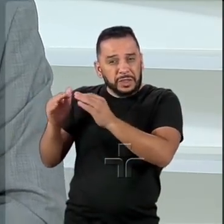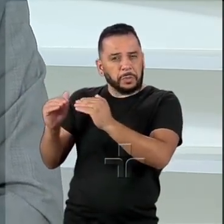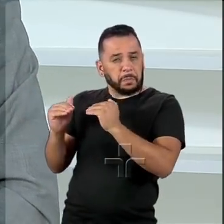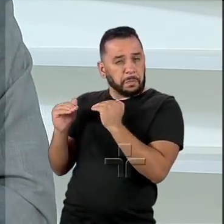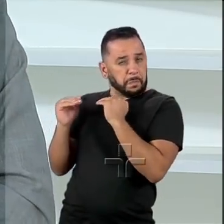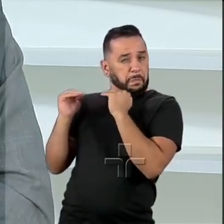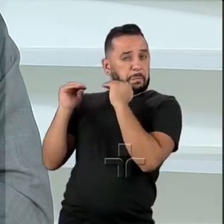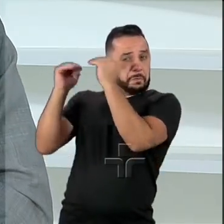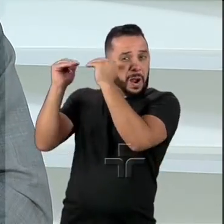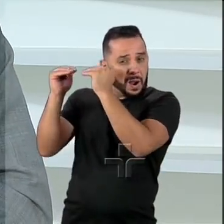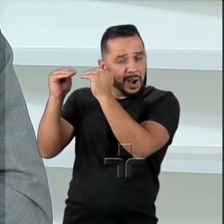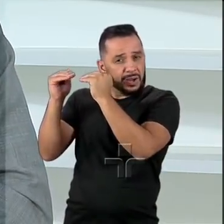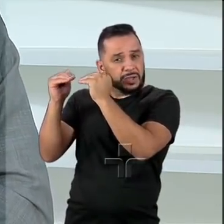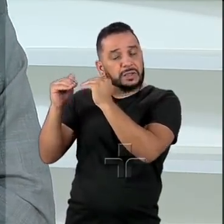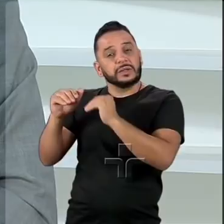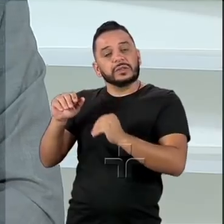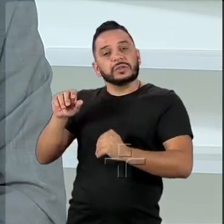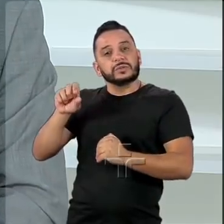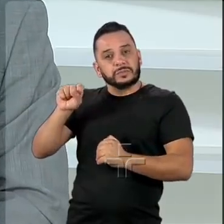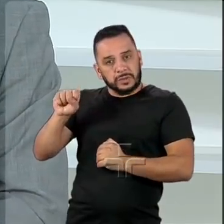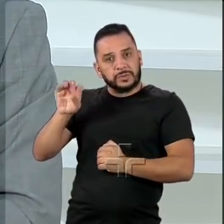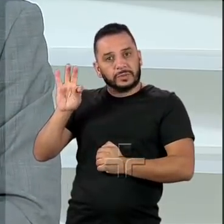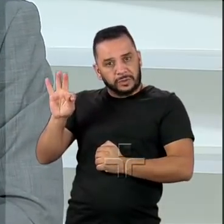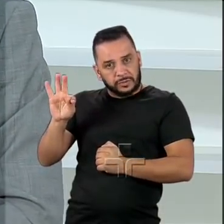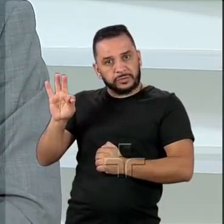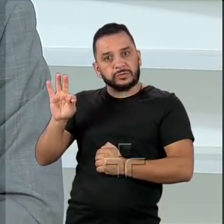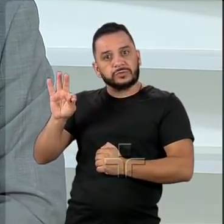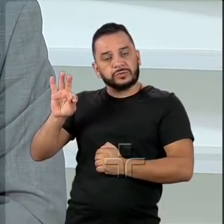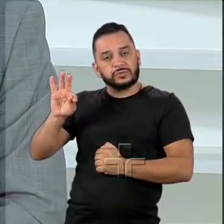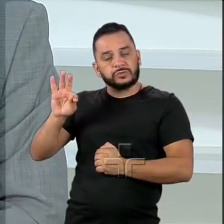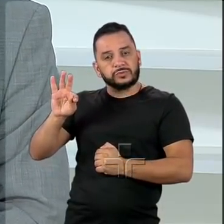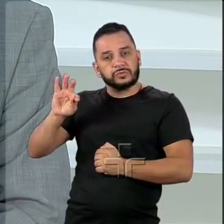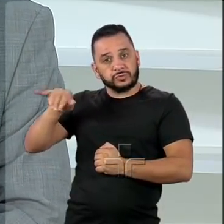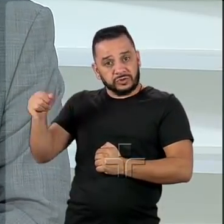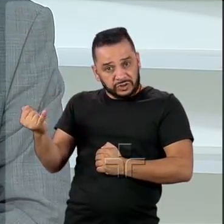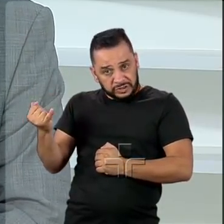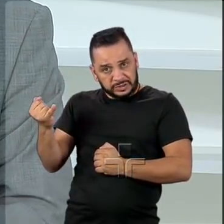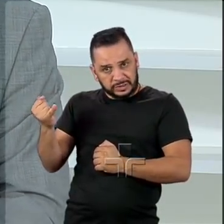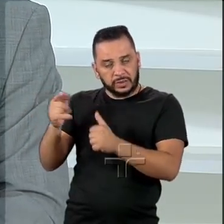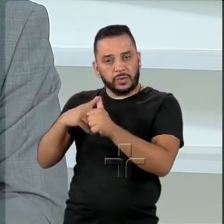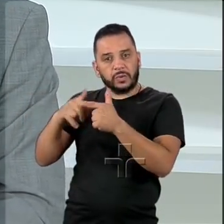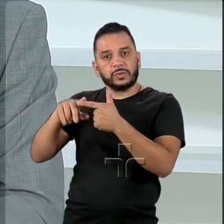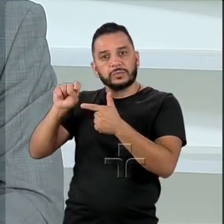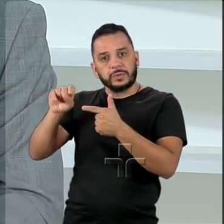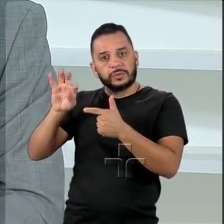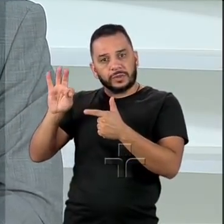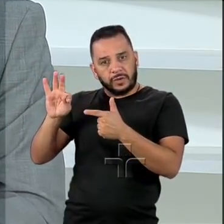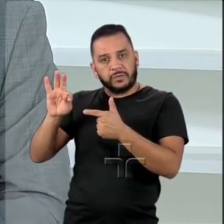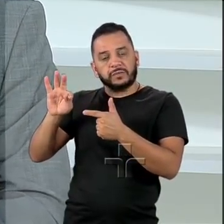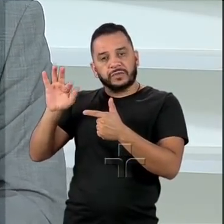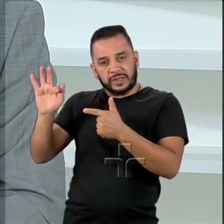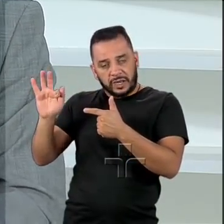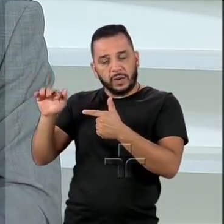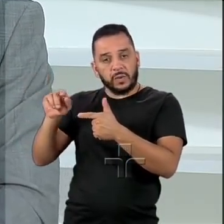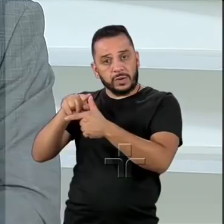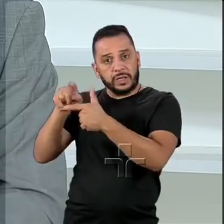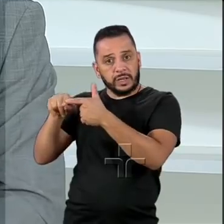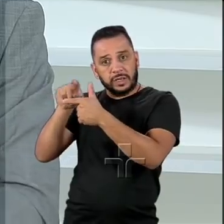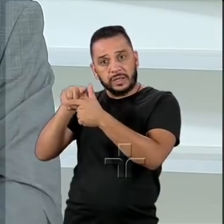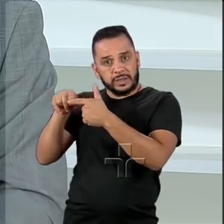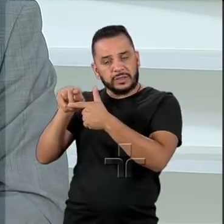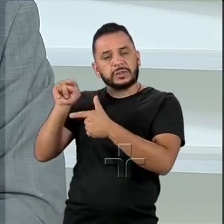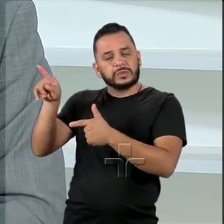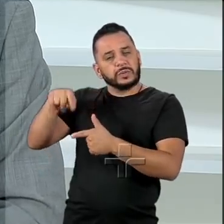Corte ou ao Superior Tribunal de Justiça, não tivesse o condão de deixar suspensa a eficácia